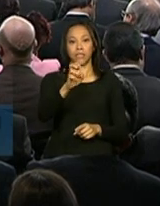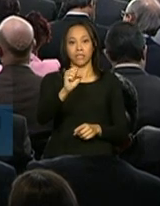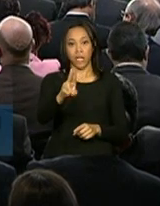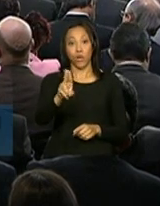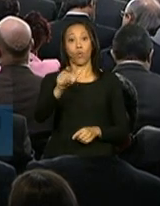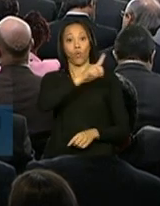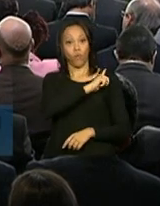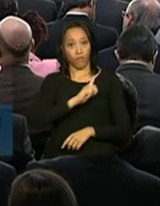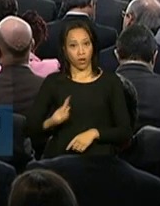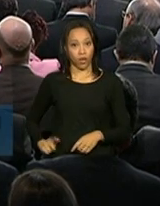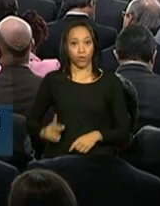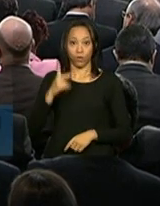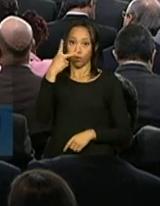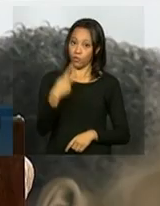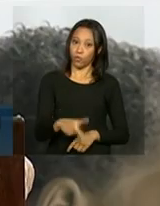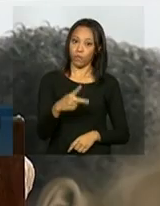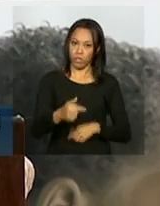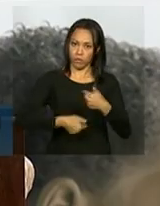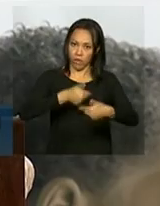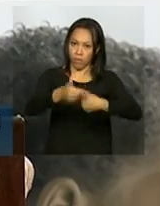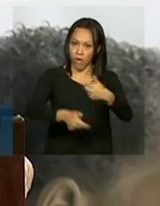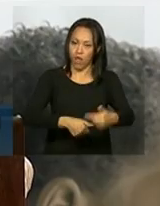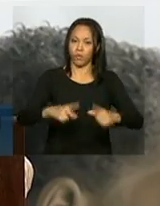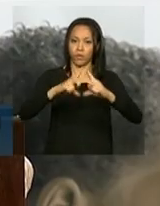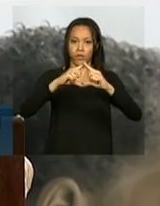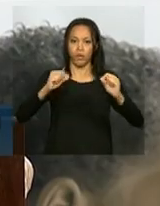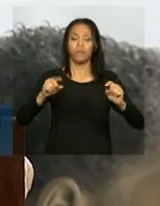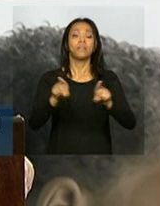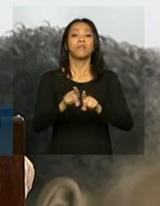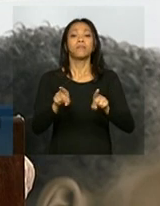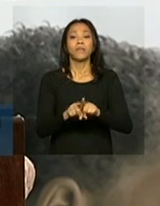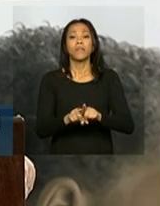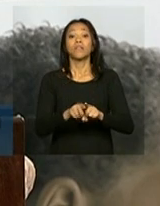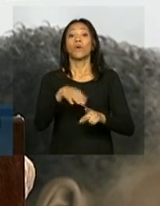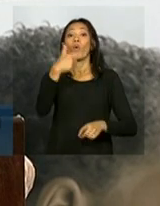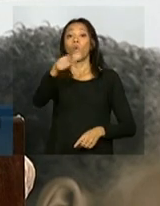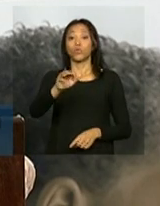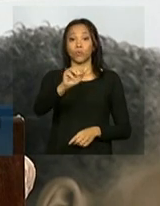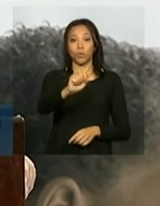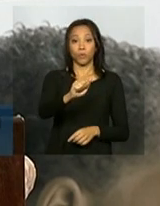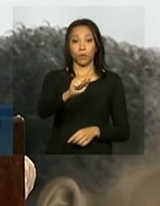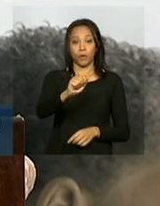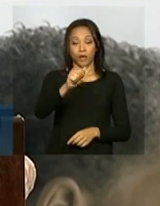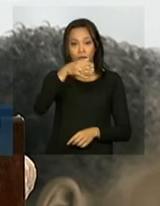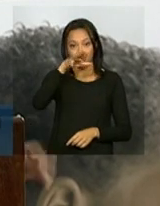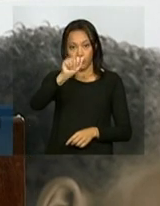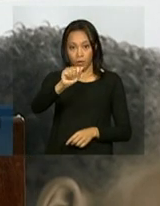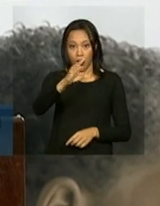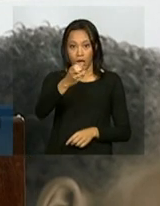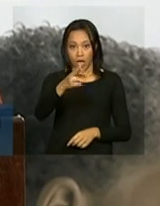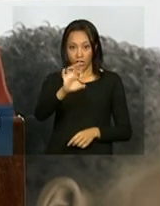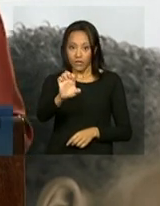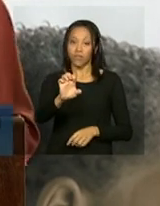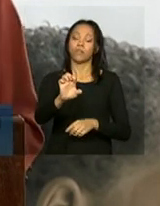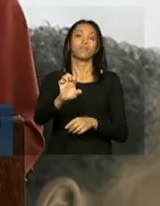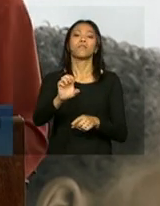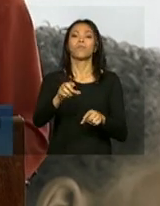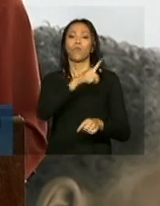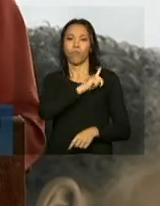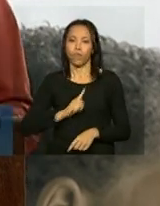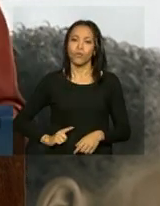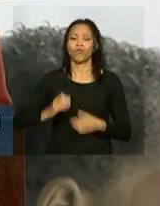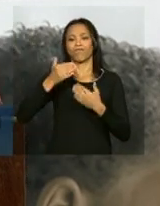em exercício do Distrito Federal, e ao governador do Acre, meu companheiro Tião Viana.